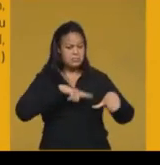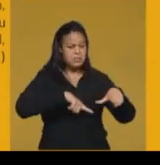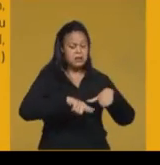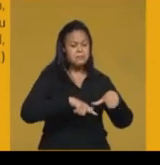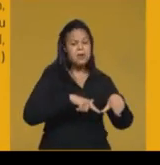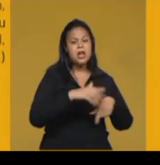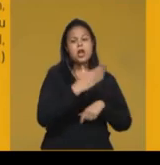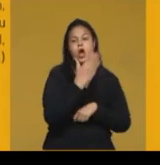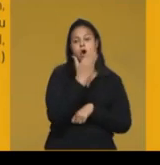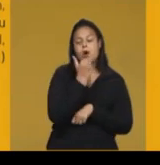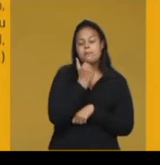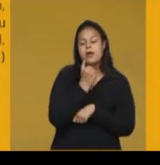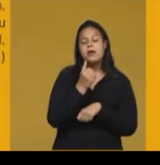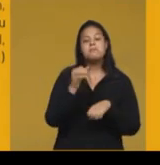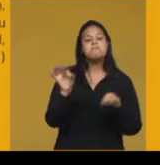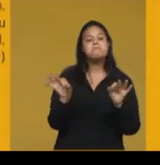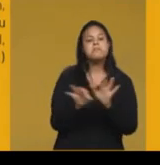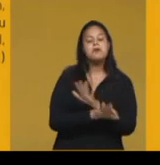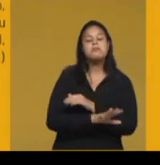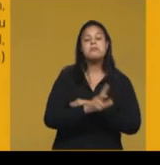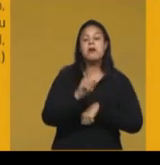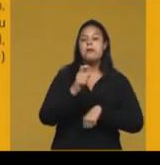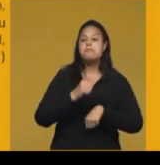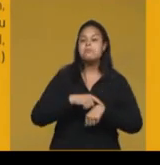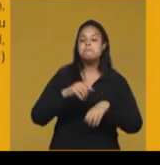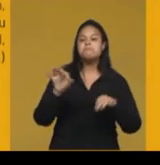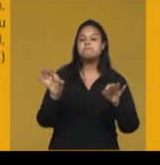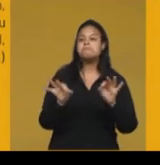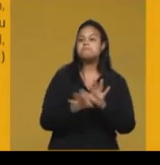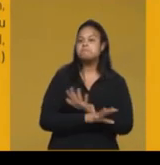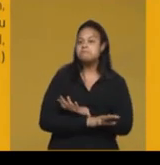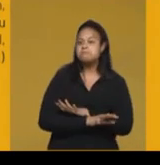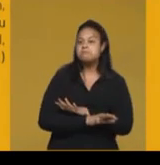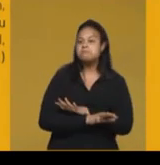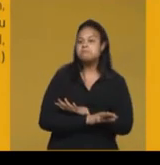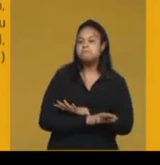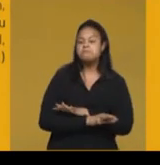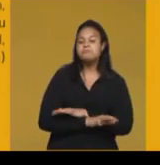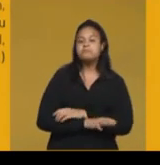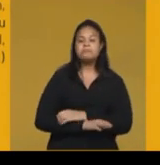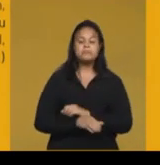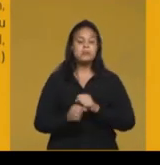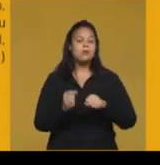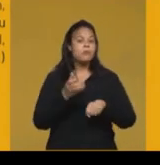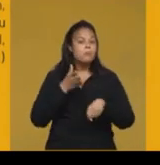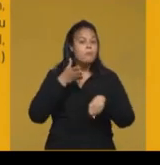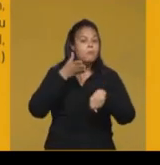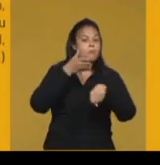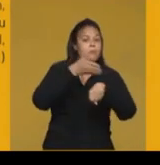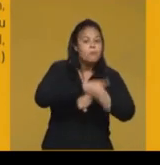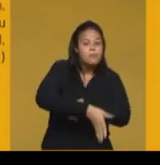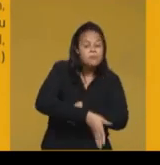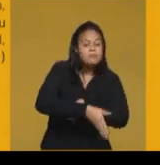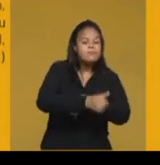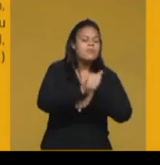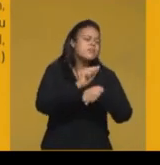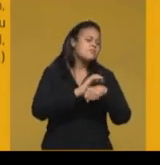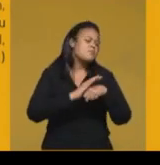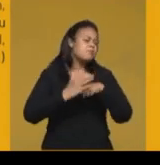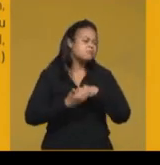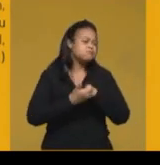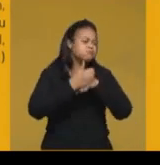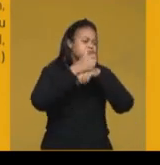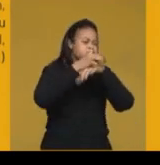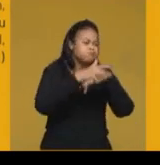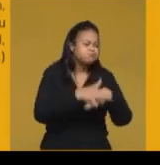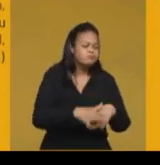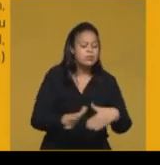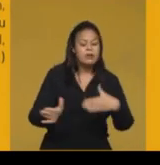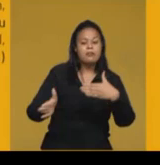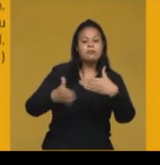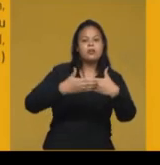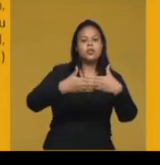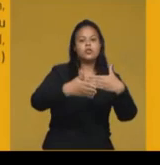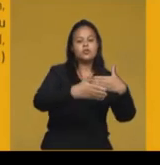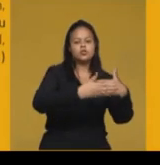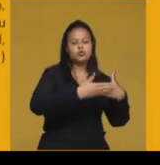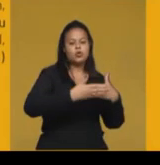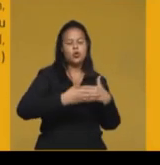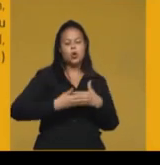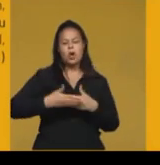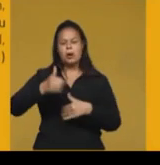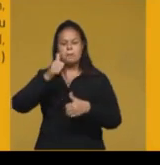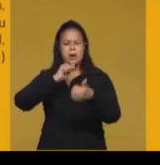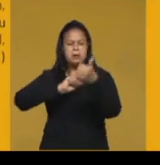no mesmo dia. Com o avanço da epidemia, proibiram as vendas nas ruas, fecharam os locais de consumo de